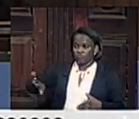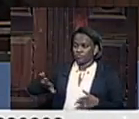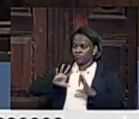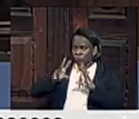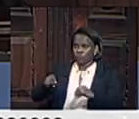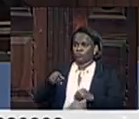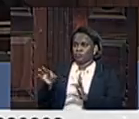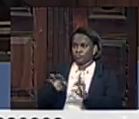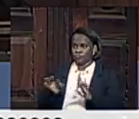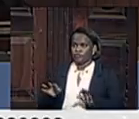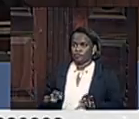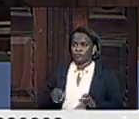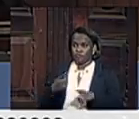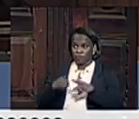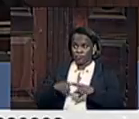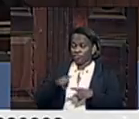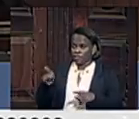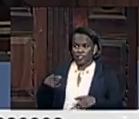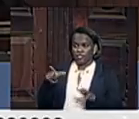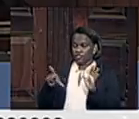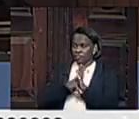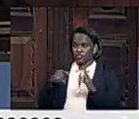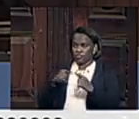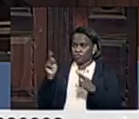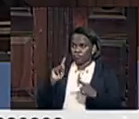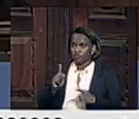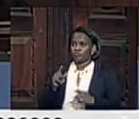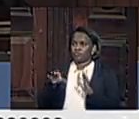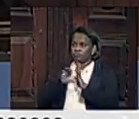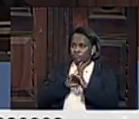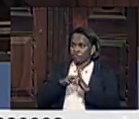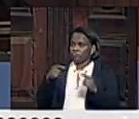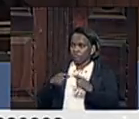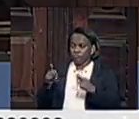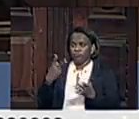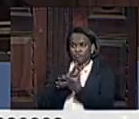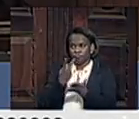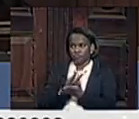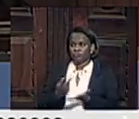essas medidas. Porque elas são ilegais, inconstitucionais, injustas,